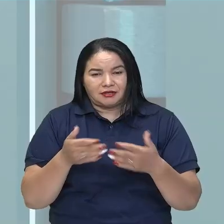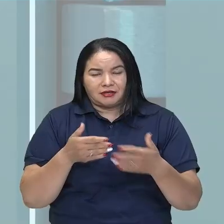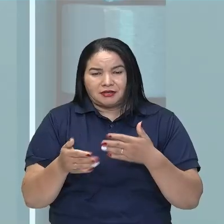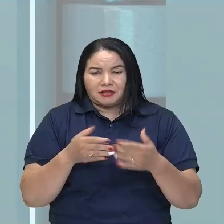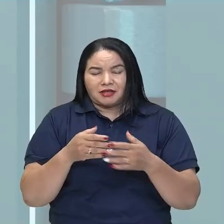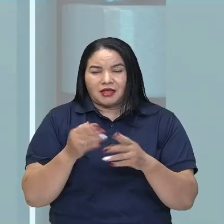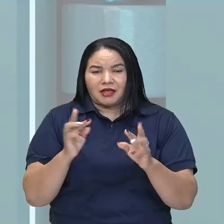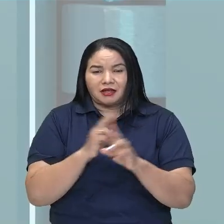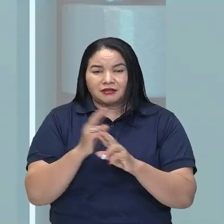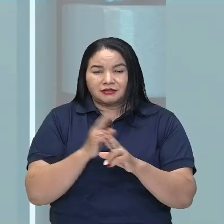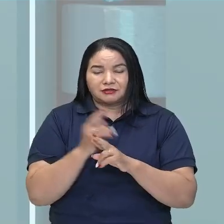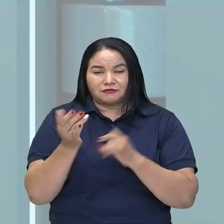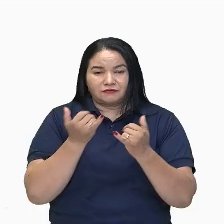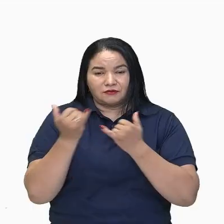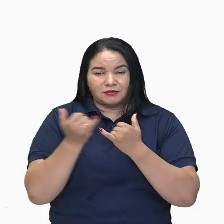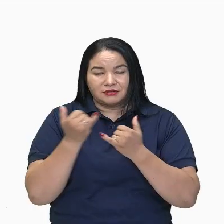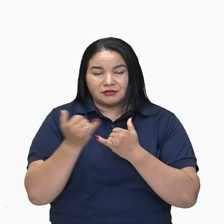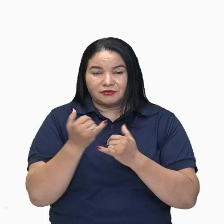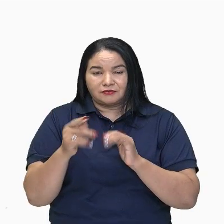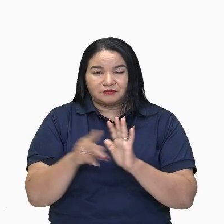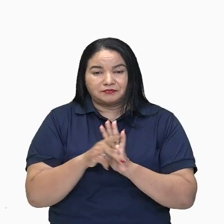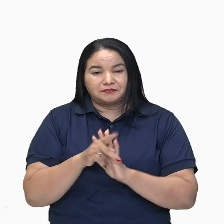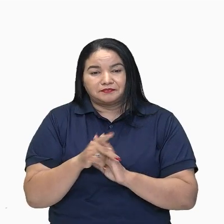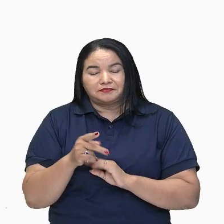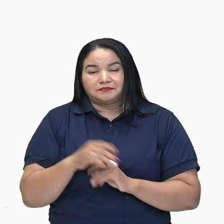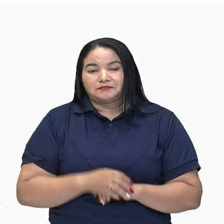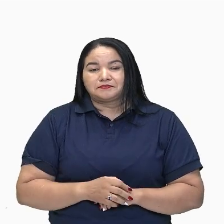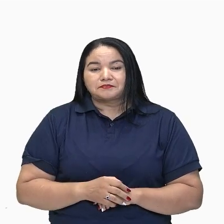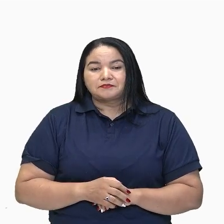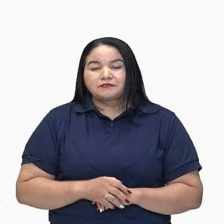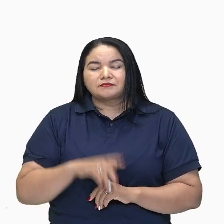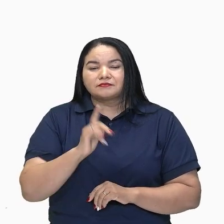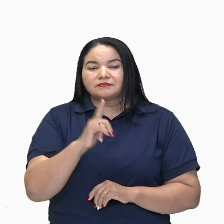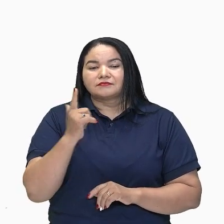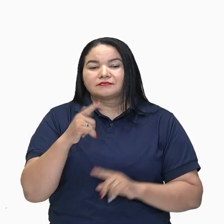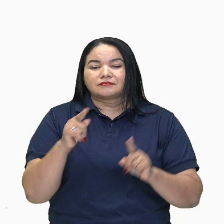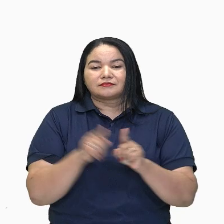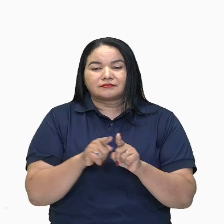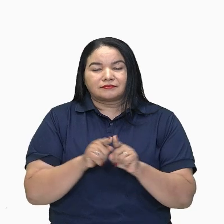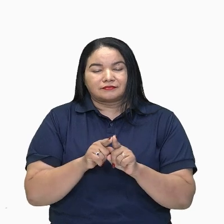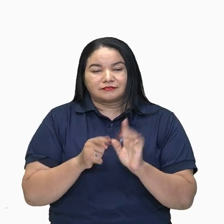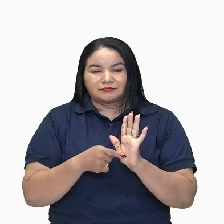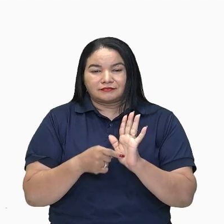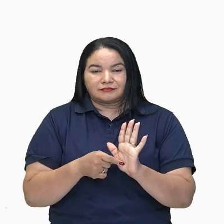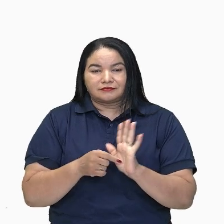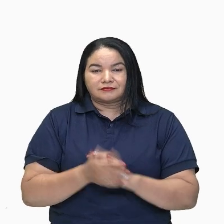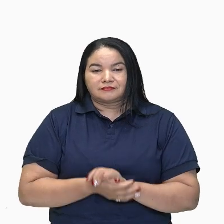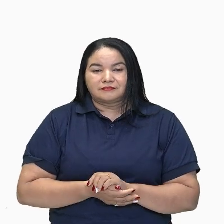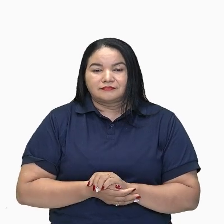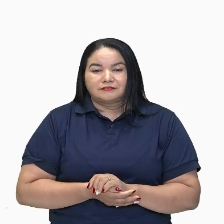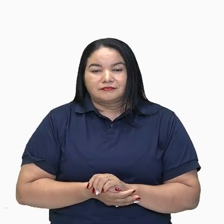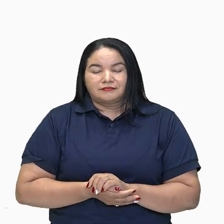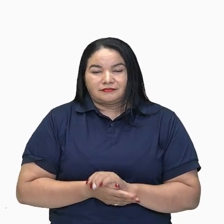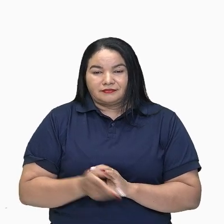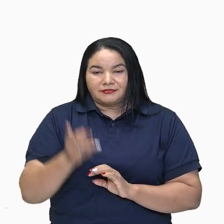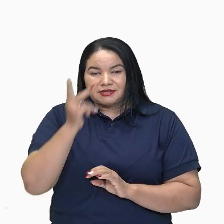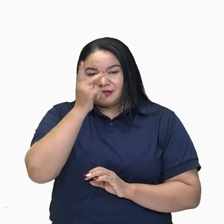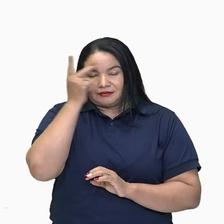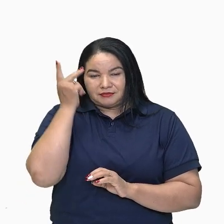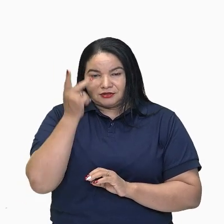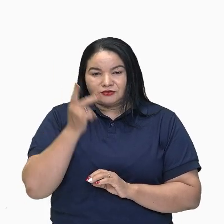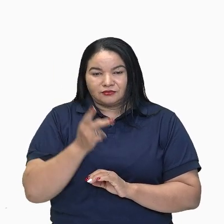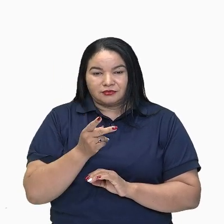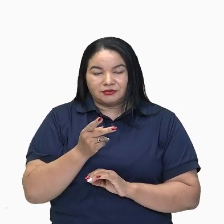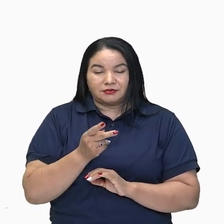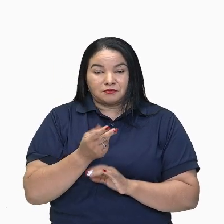seus dados na internet. Outro argumento que nós podemos colocar também, olha só, a maioria das pessoas não sabe